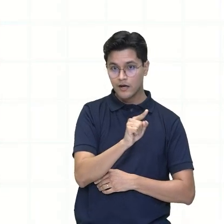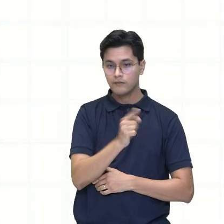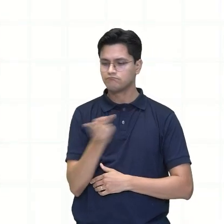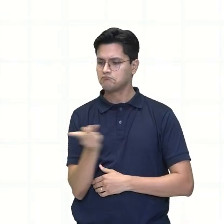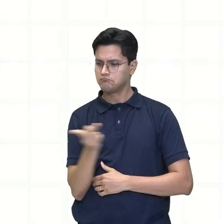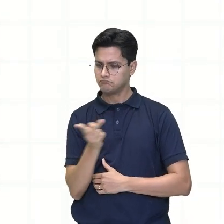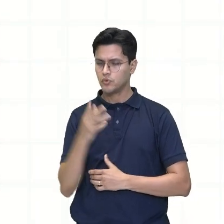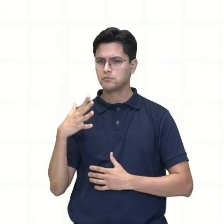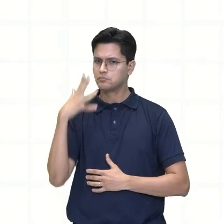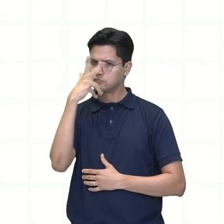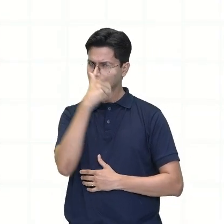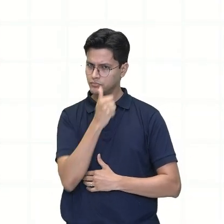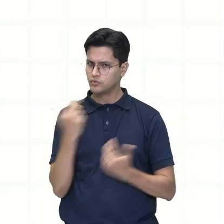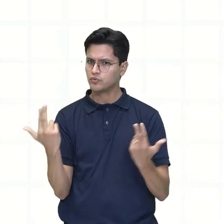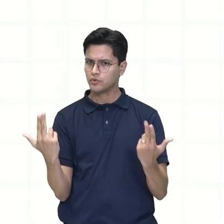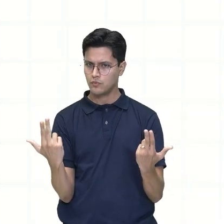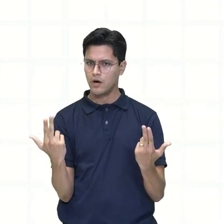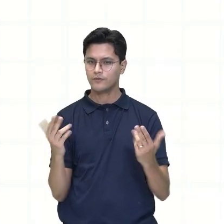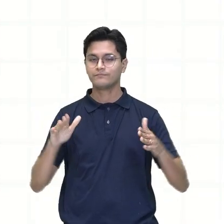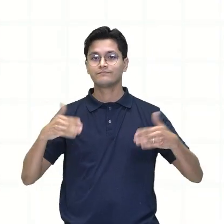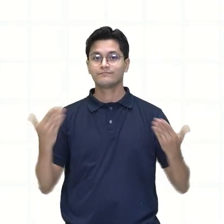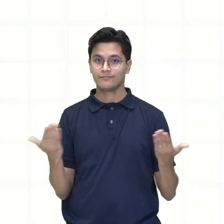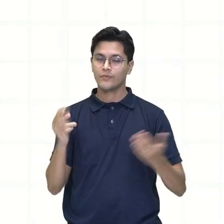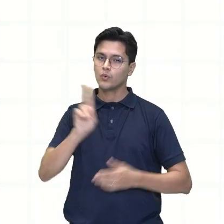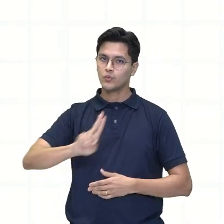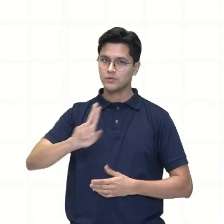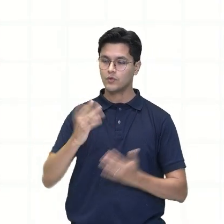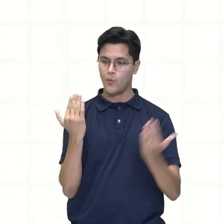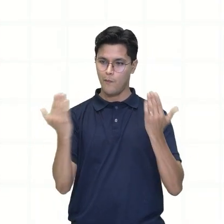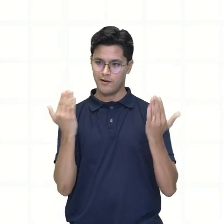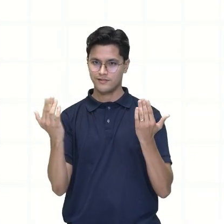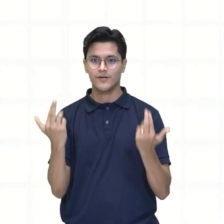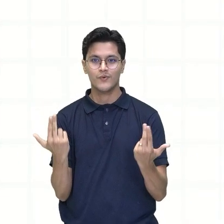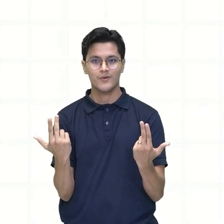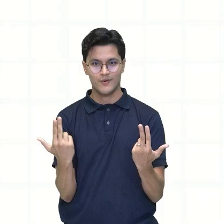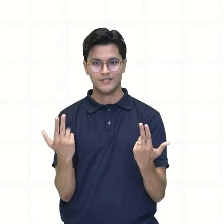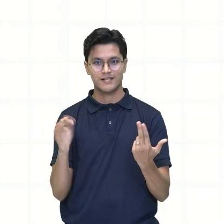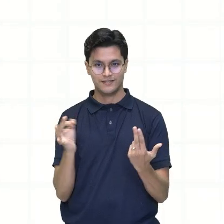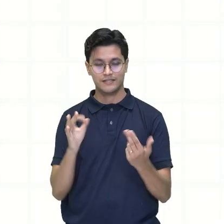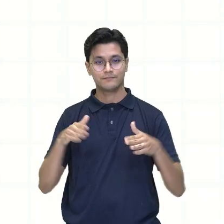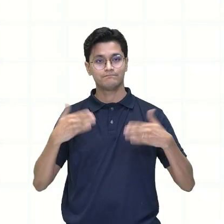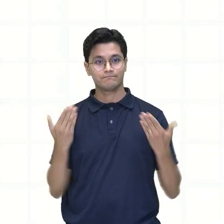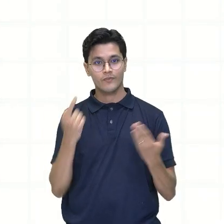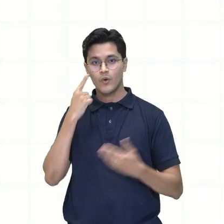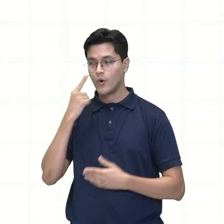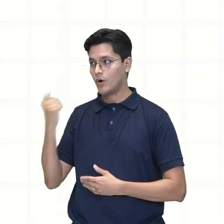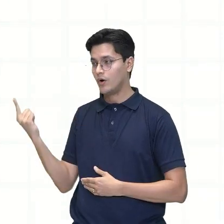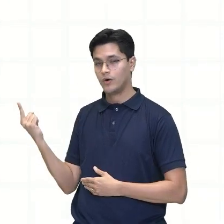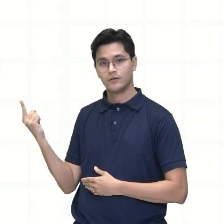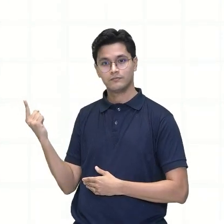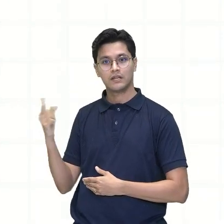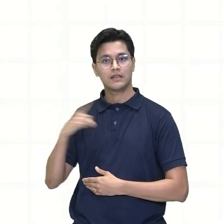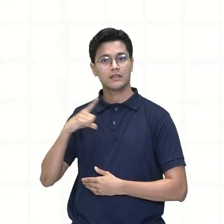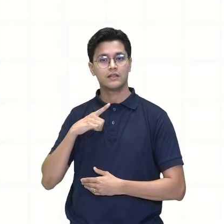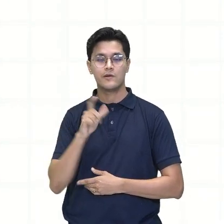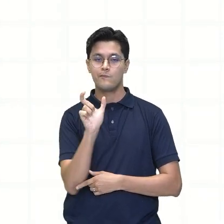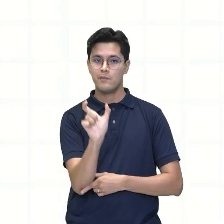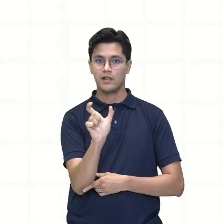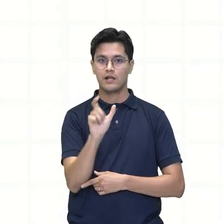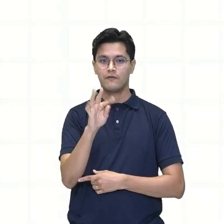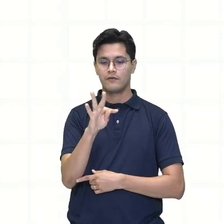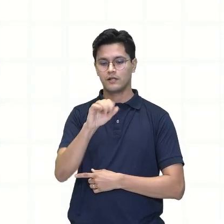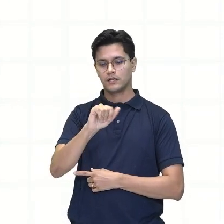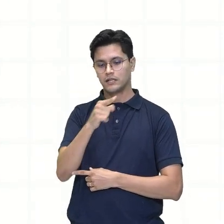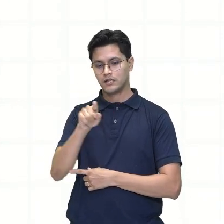ali botando igualdade. Verifique os nossos termos aí, ó, tão quanto. Então, tão quanto está